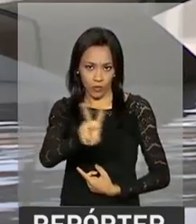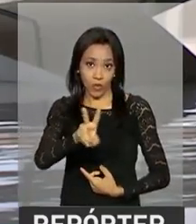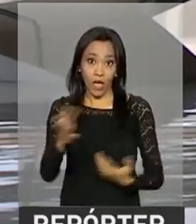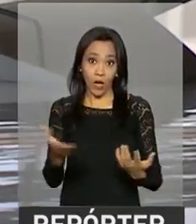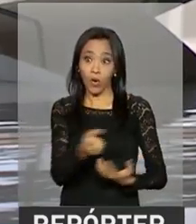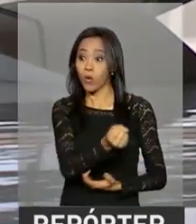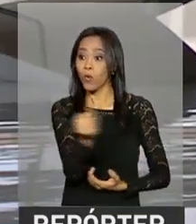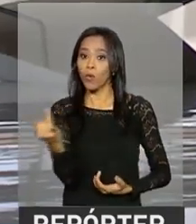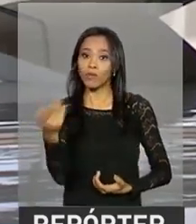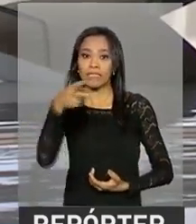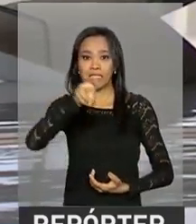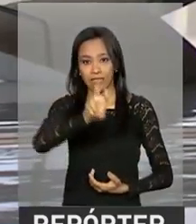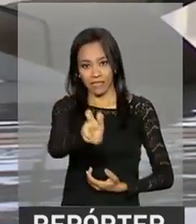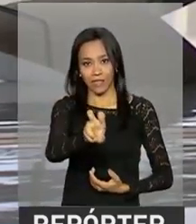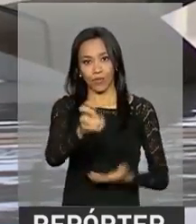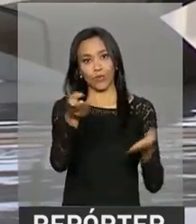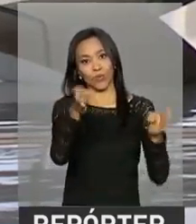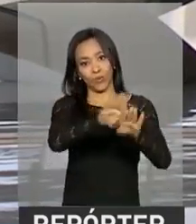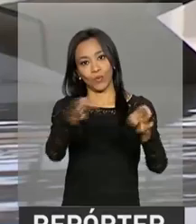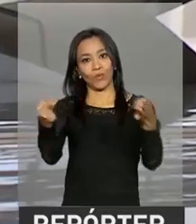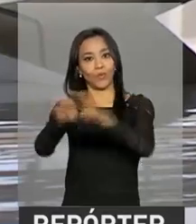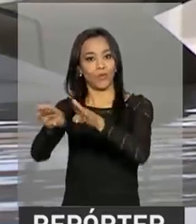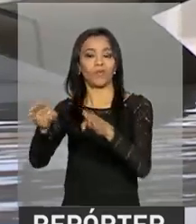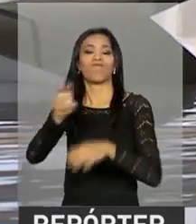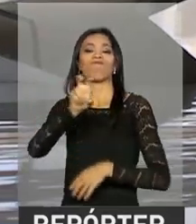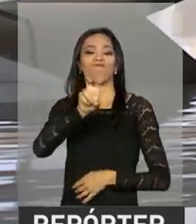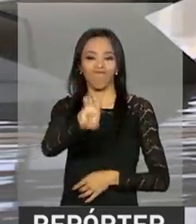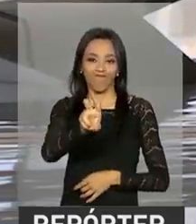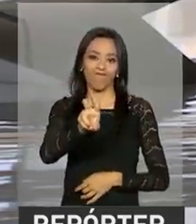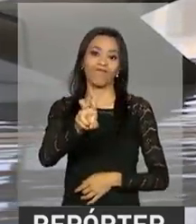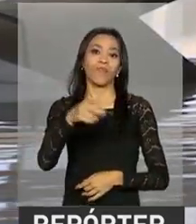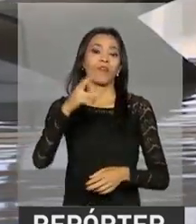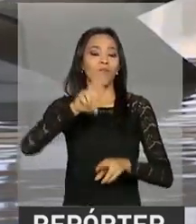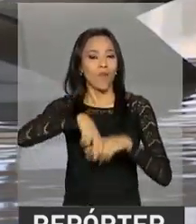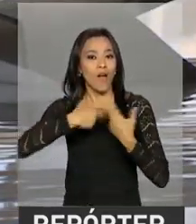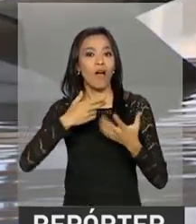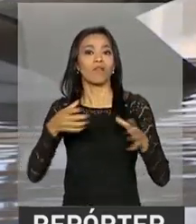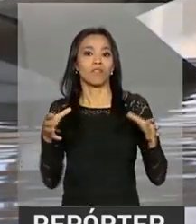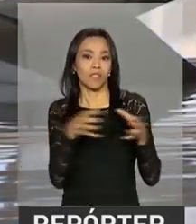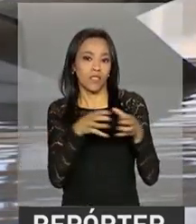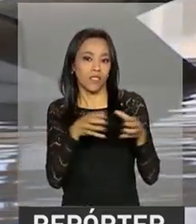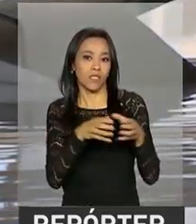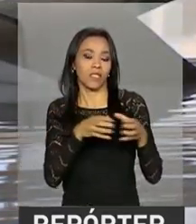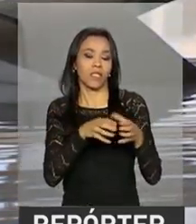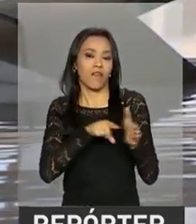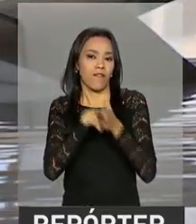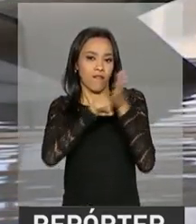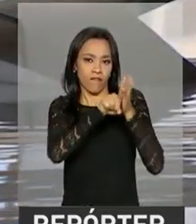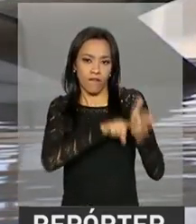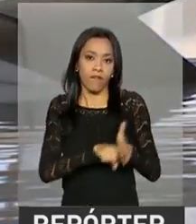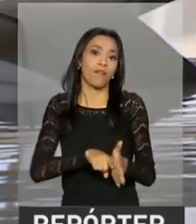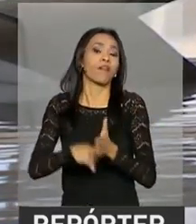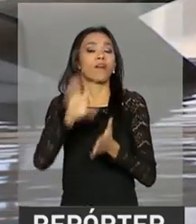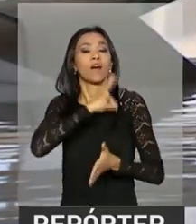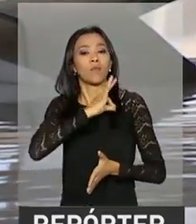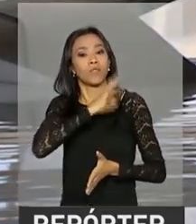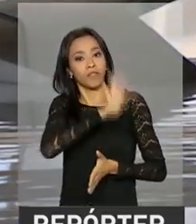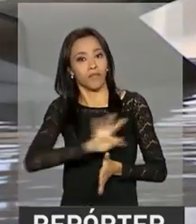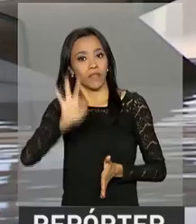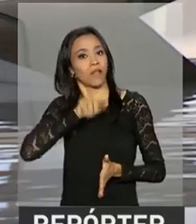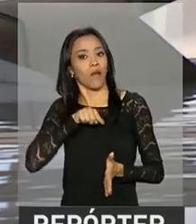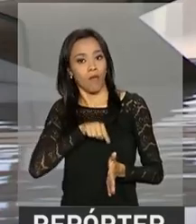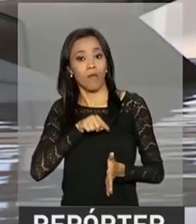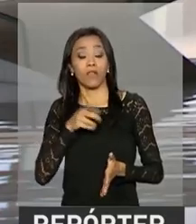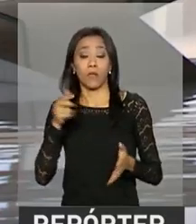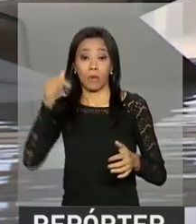cinco os frigoríficos interditados alvos da operação carne fraca da Polícia Federal Lembrando que